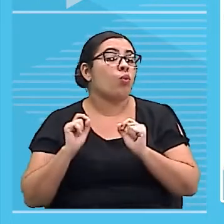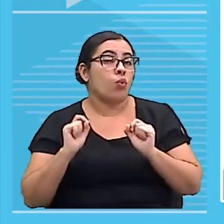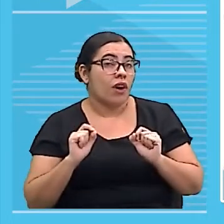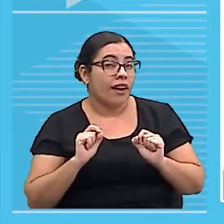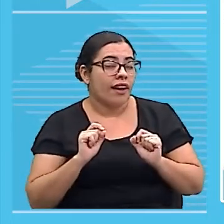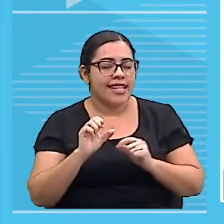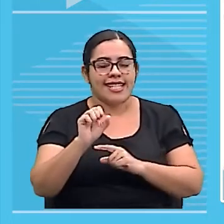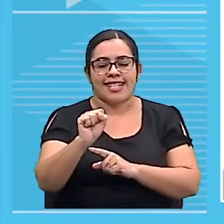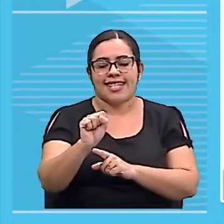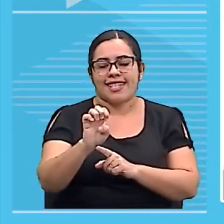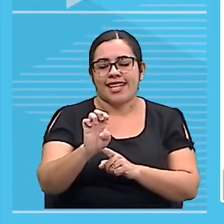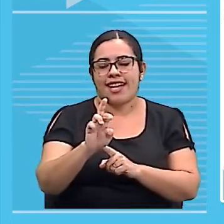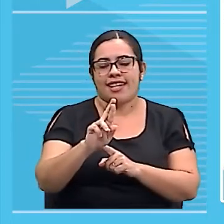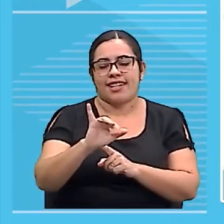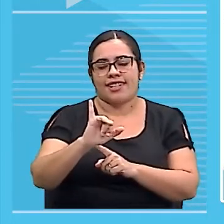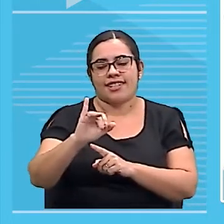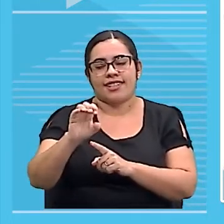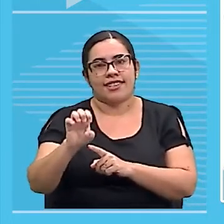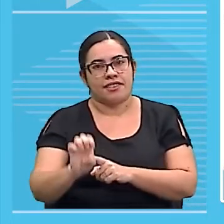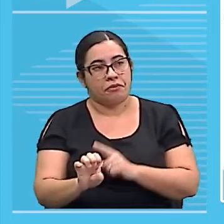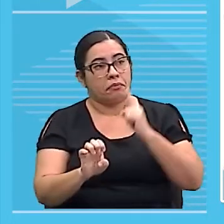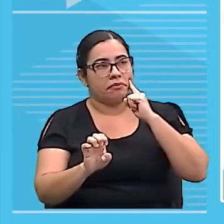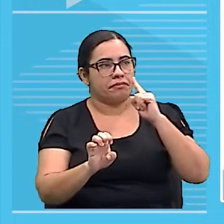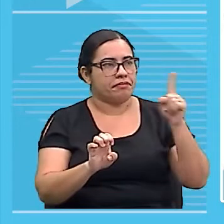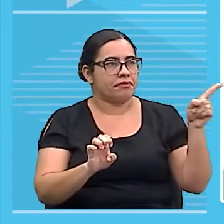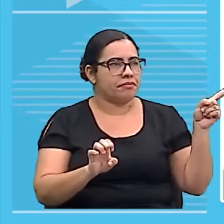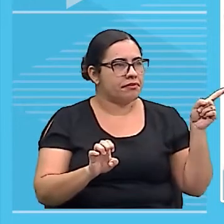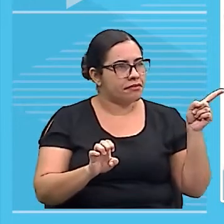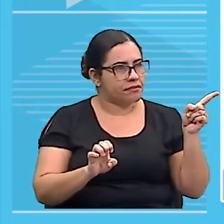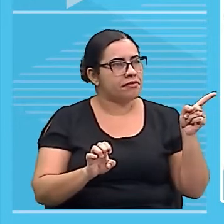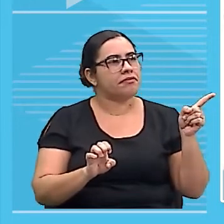se insere né Professor isso